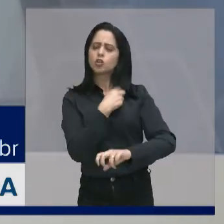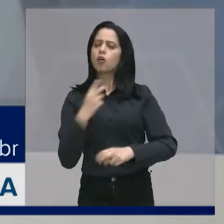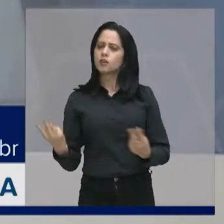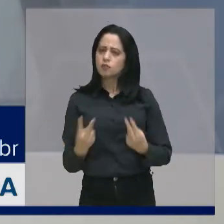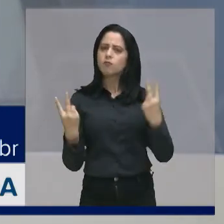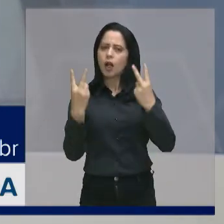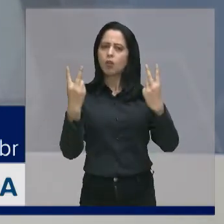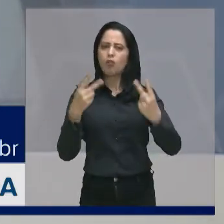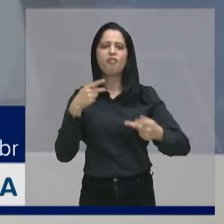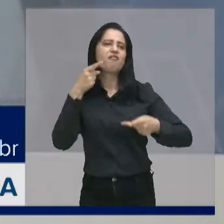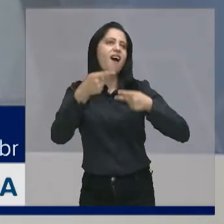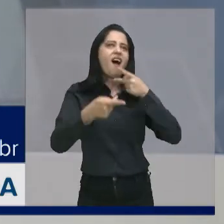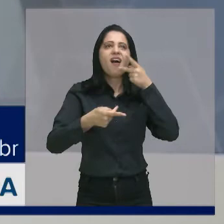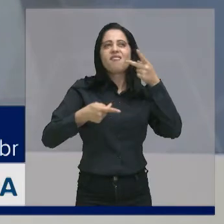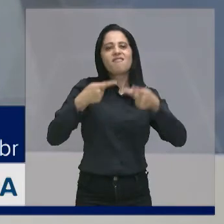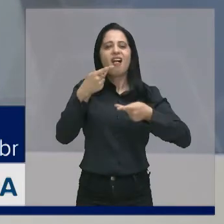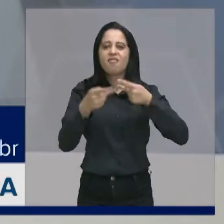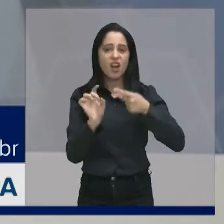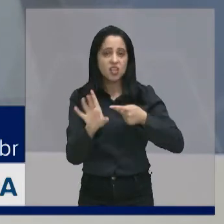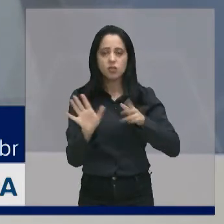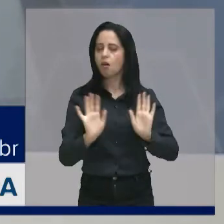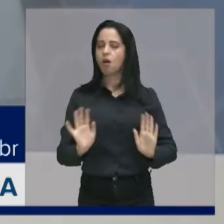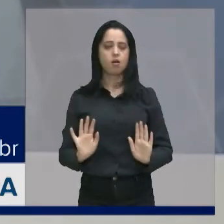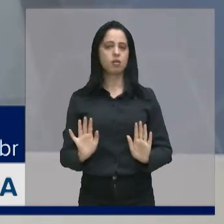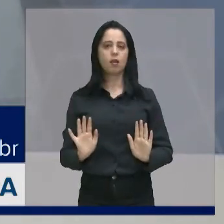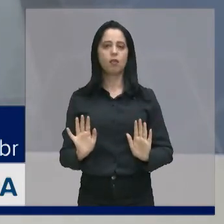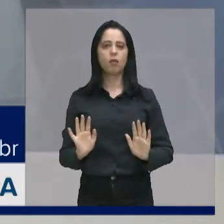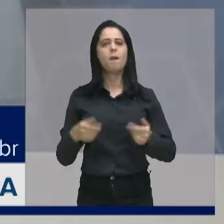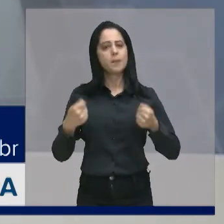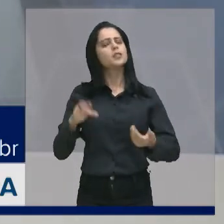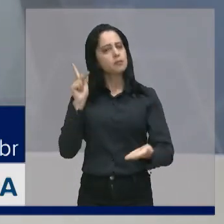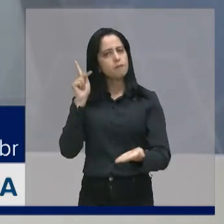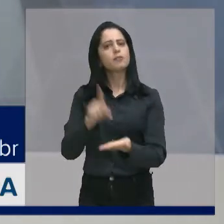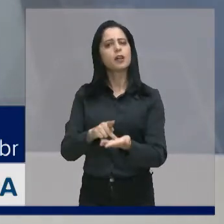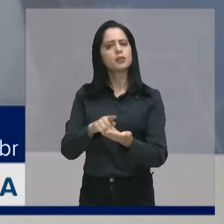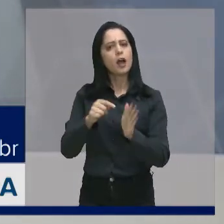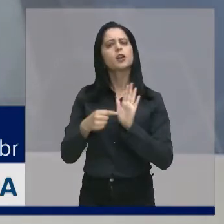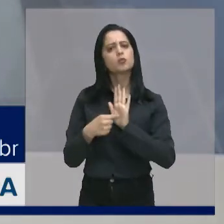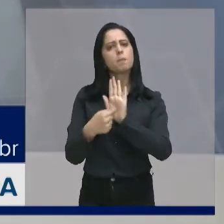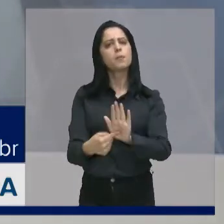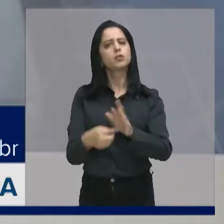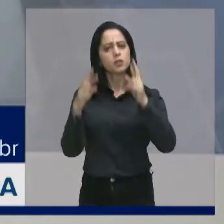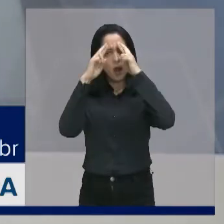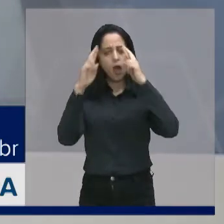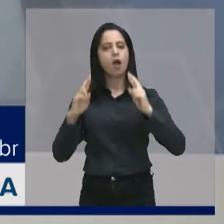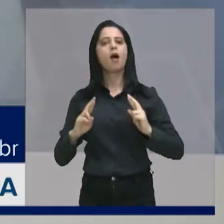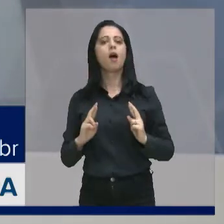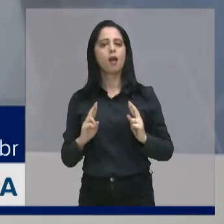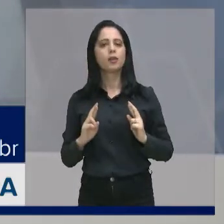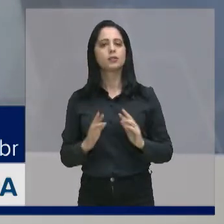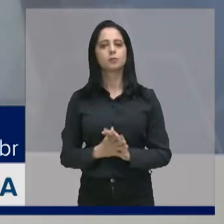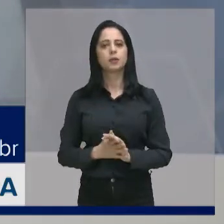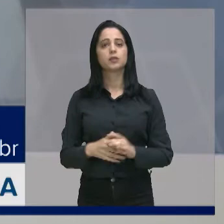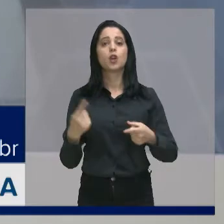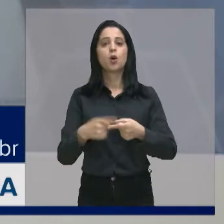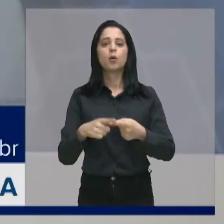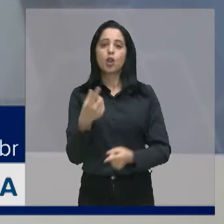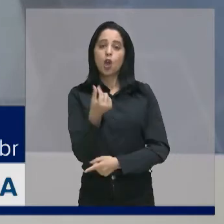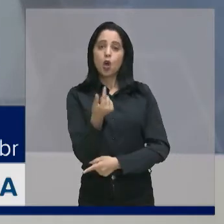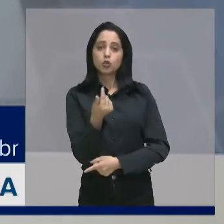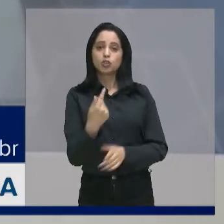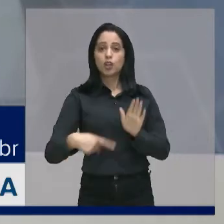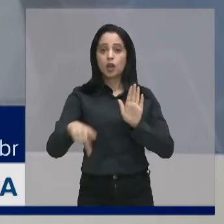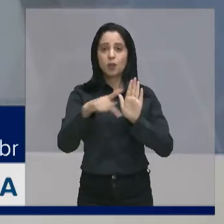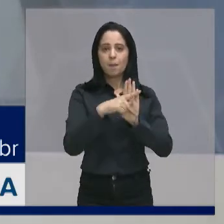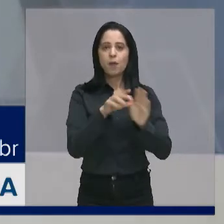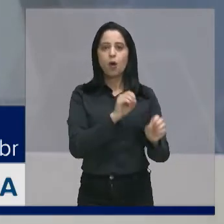no dia a dia, sejamos valorizados de fato e que, quando vê, com esse dinheiro que vem do Fundeb, os